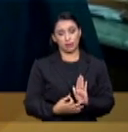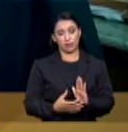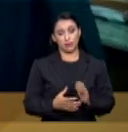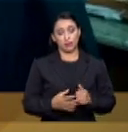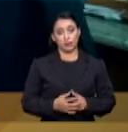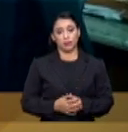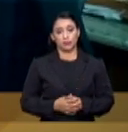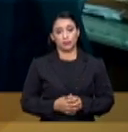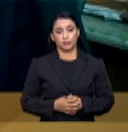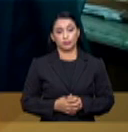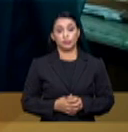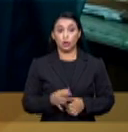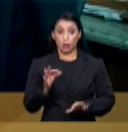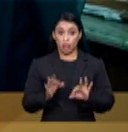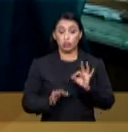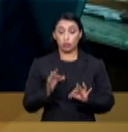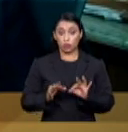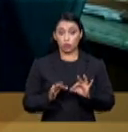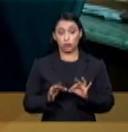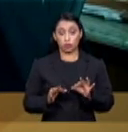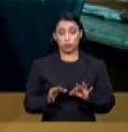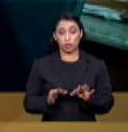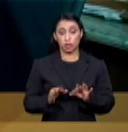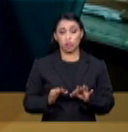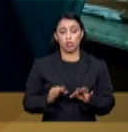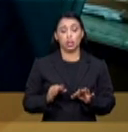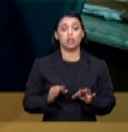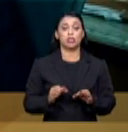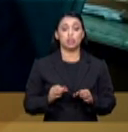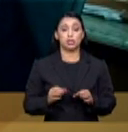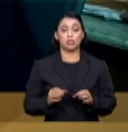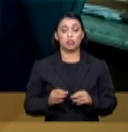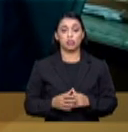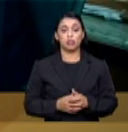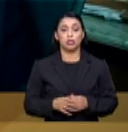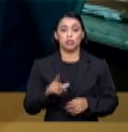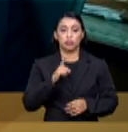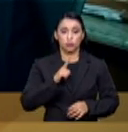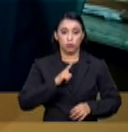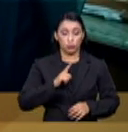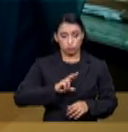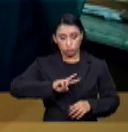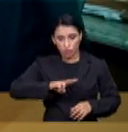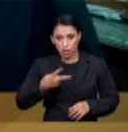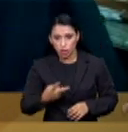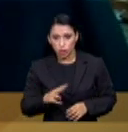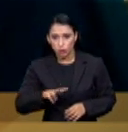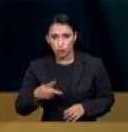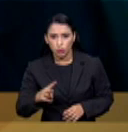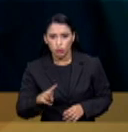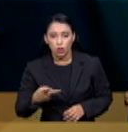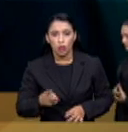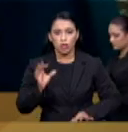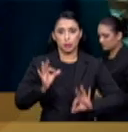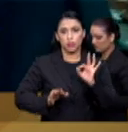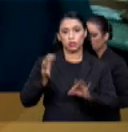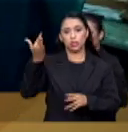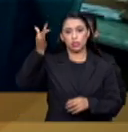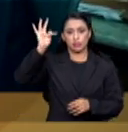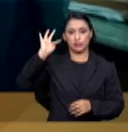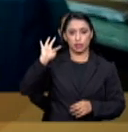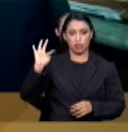Atuação da Justiça Comum e atuação no revezamento da Justiça